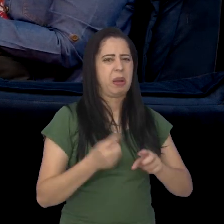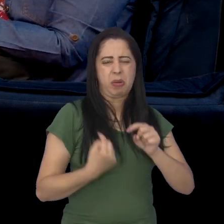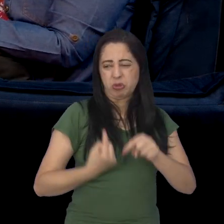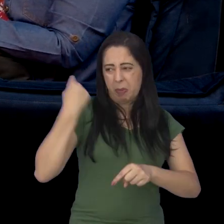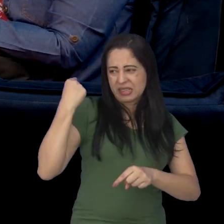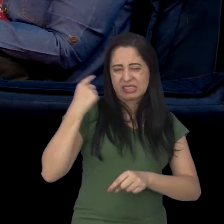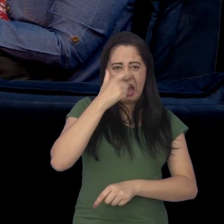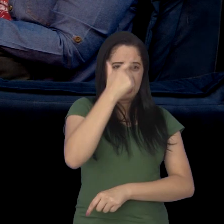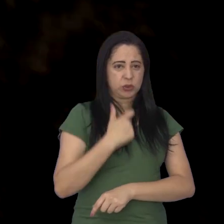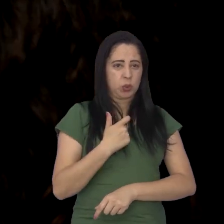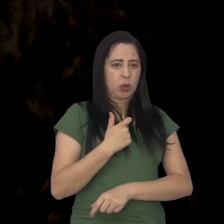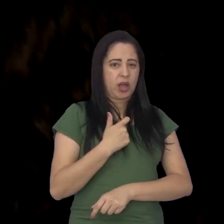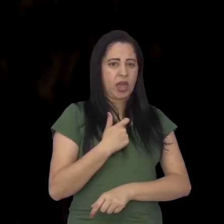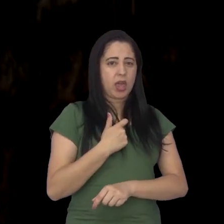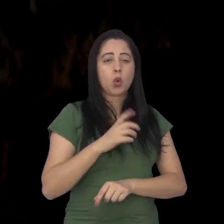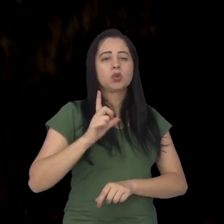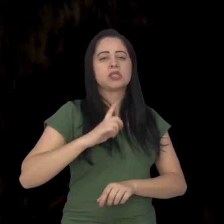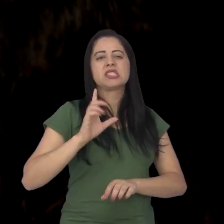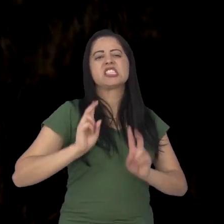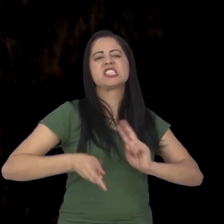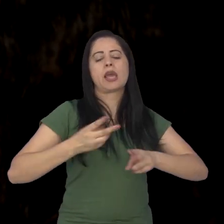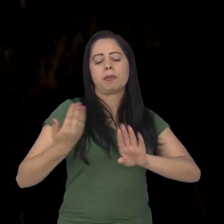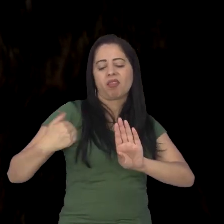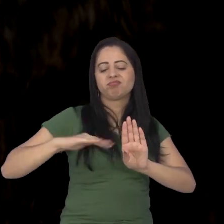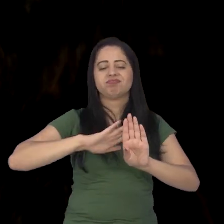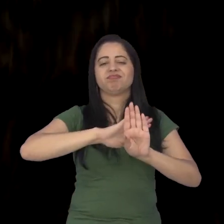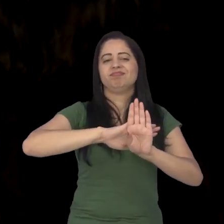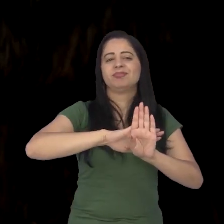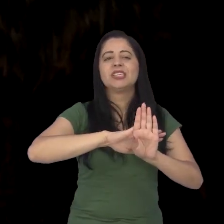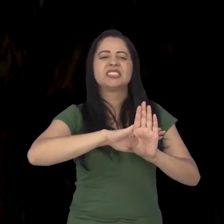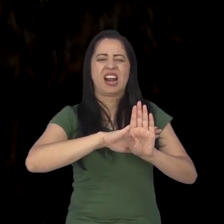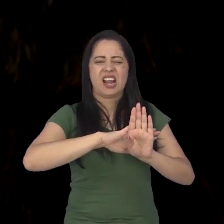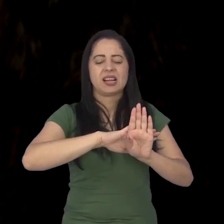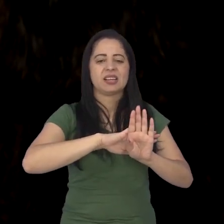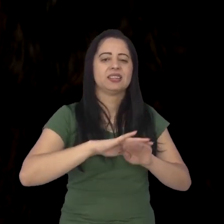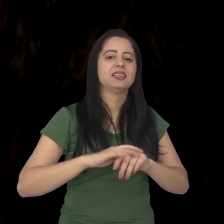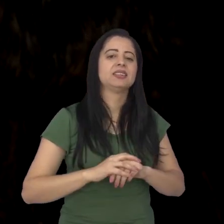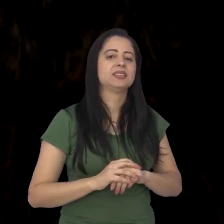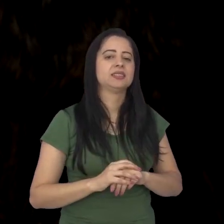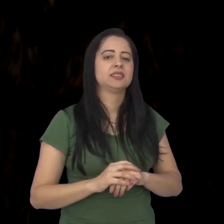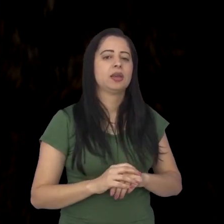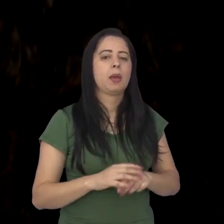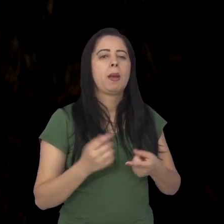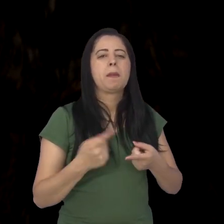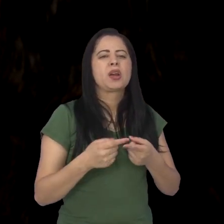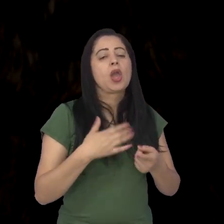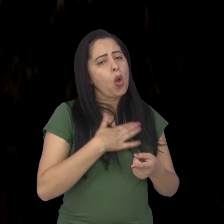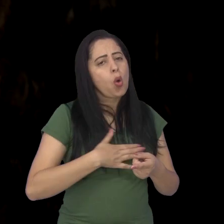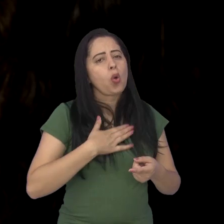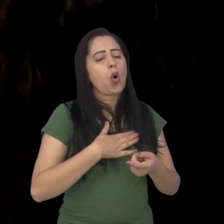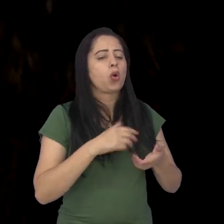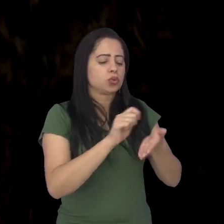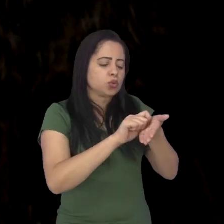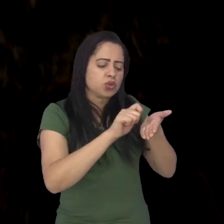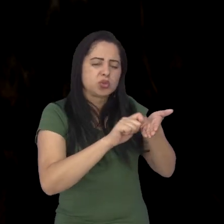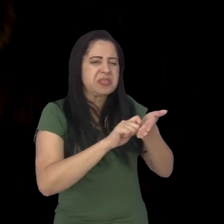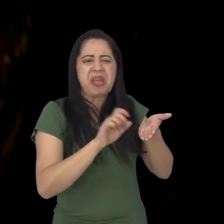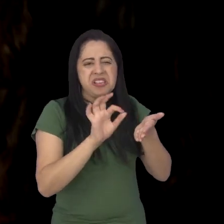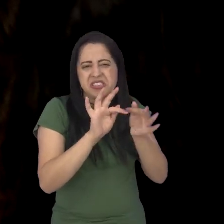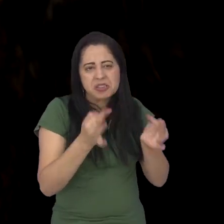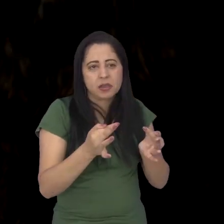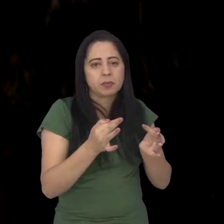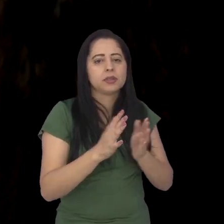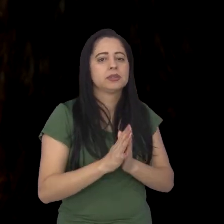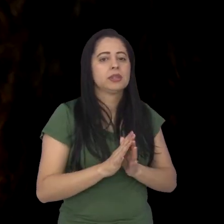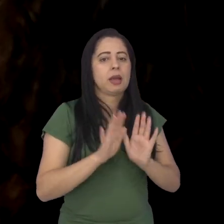dei bastante entrevista, eu não era uma pessoa que aparecia muito, não. Certo. Todo o meu trabalho, eu sempre era a pessoa que estava